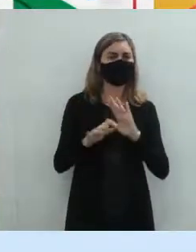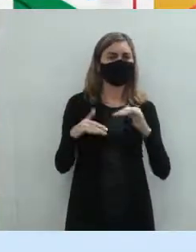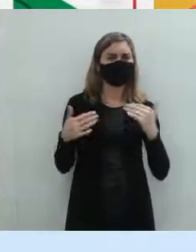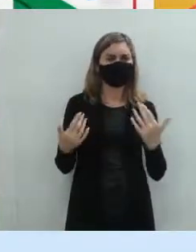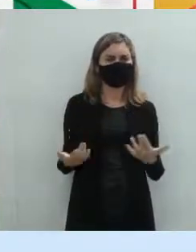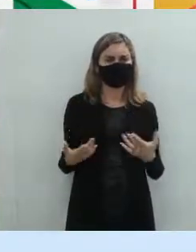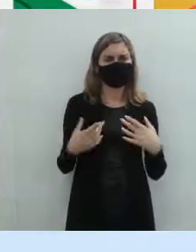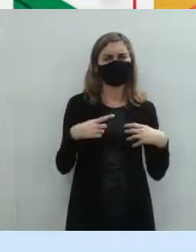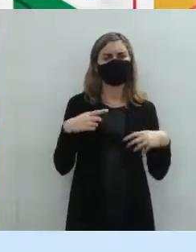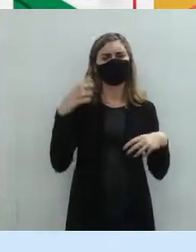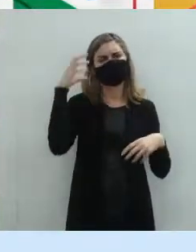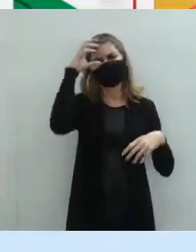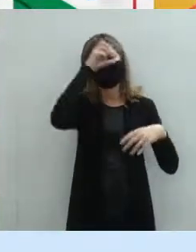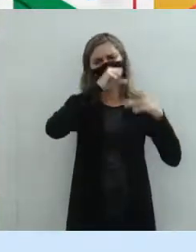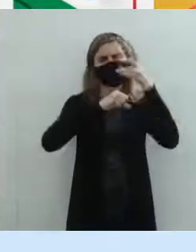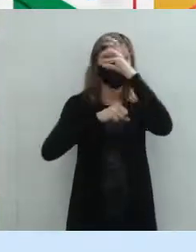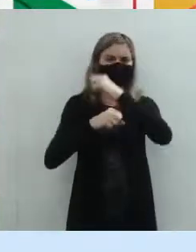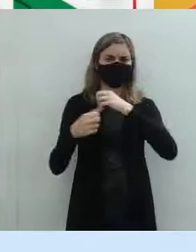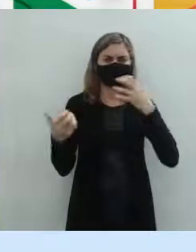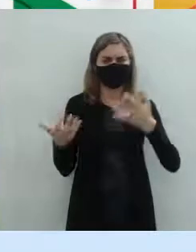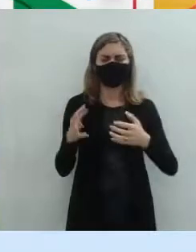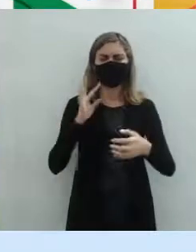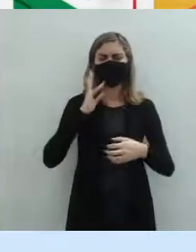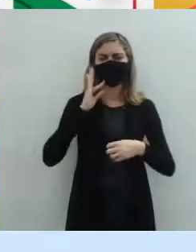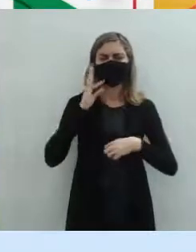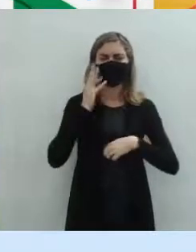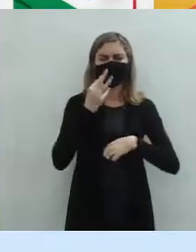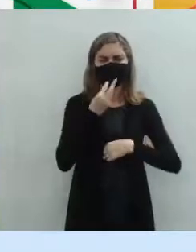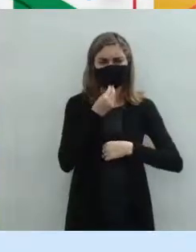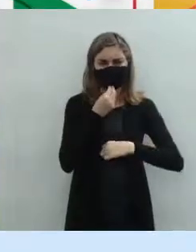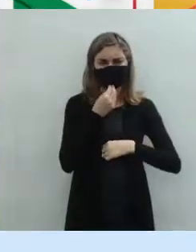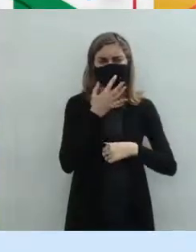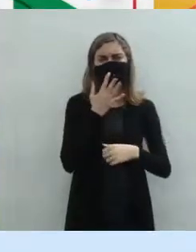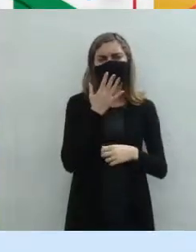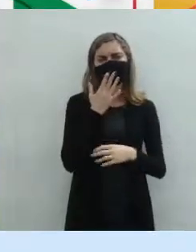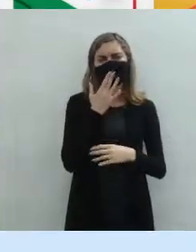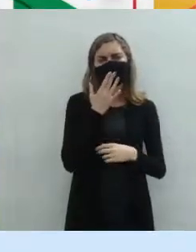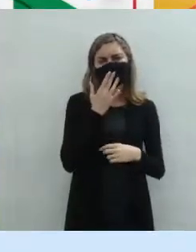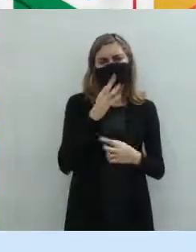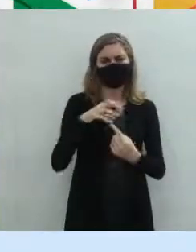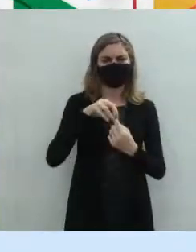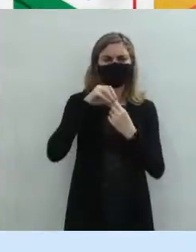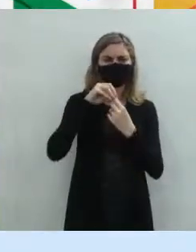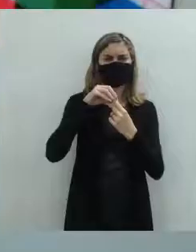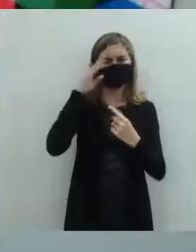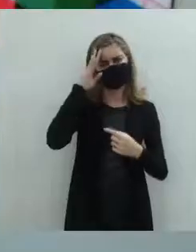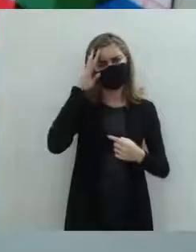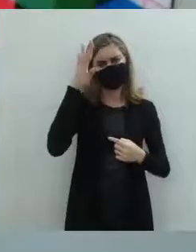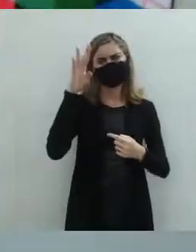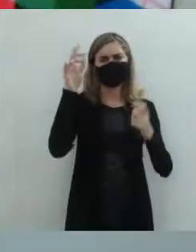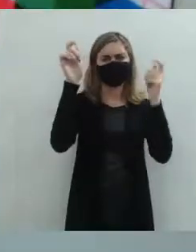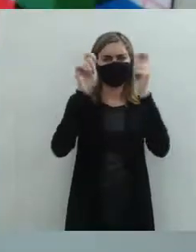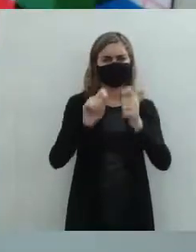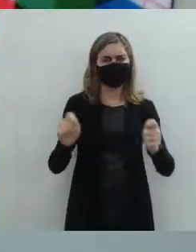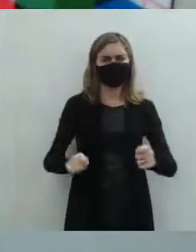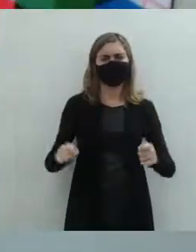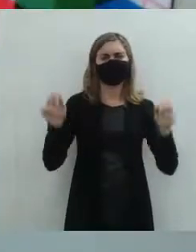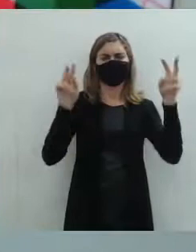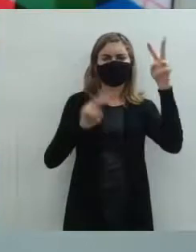Então, o que foi que a gente aprendeu hoje? Reconhecemos a cor como um elemento fundamental para as artes